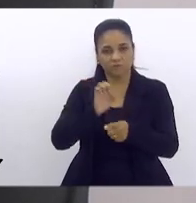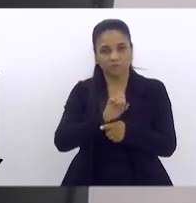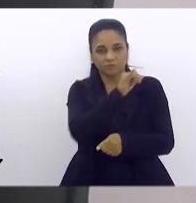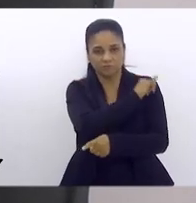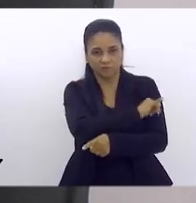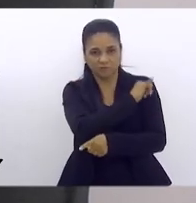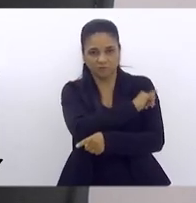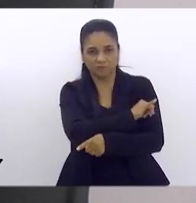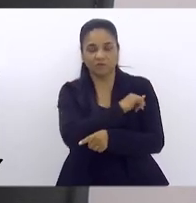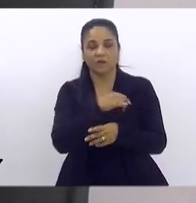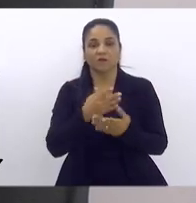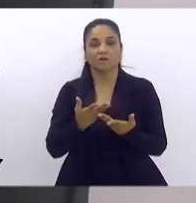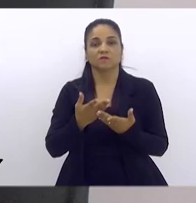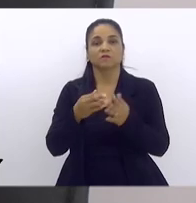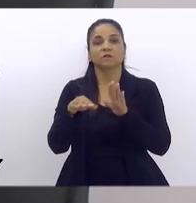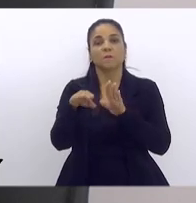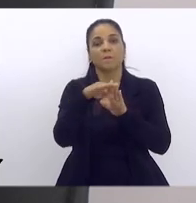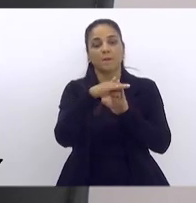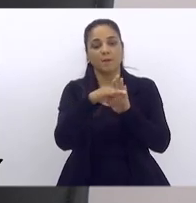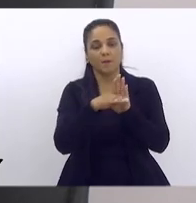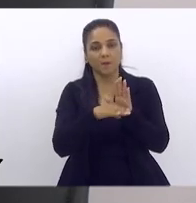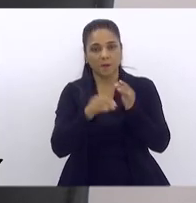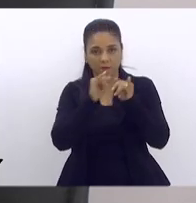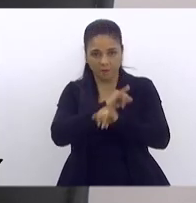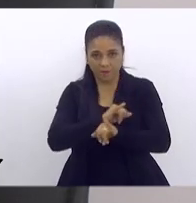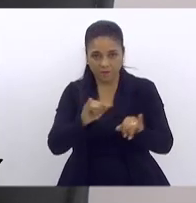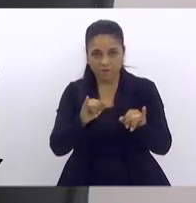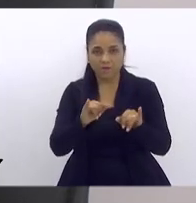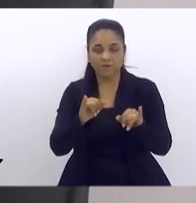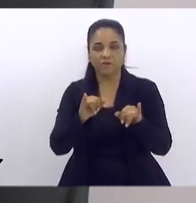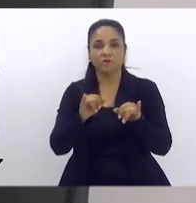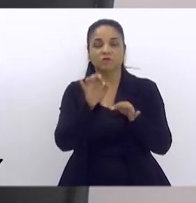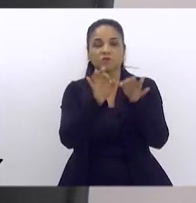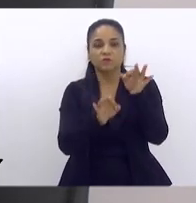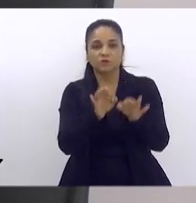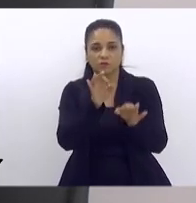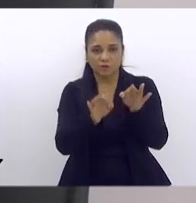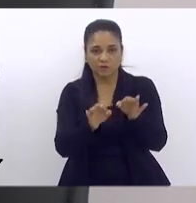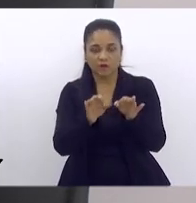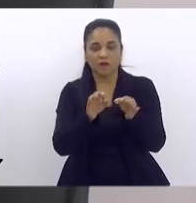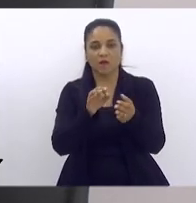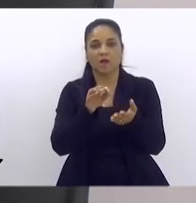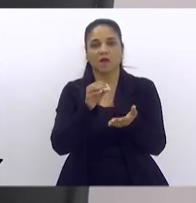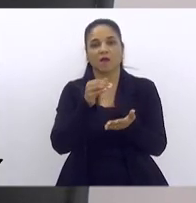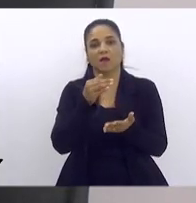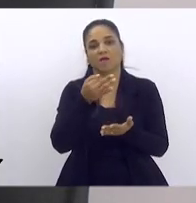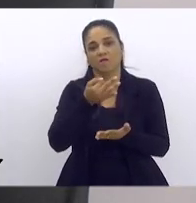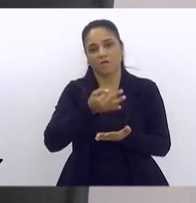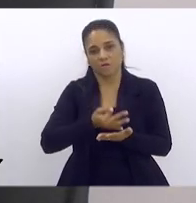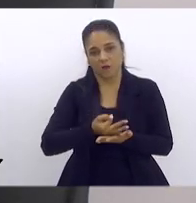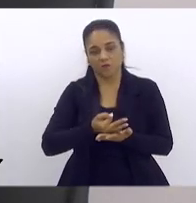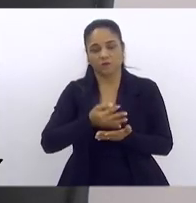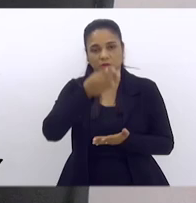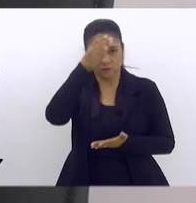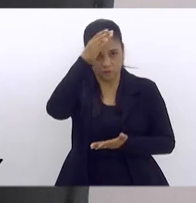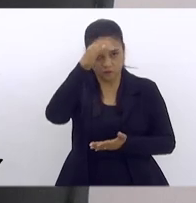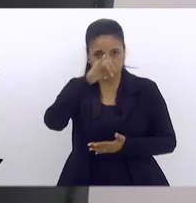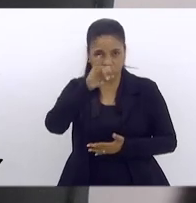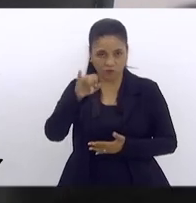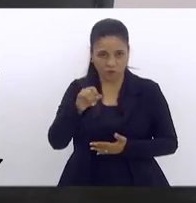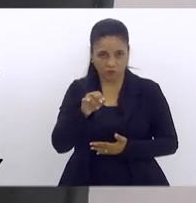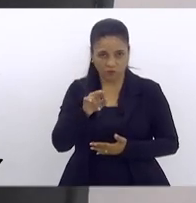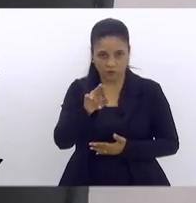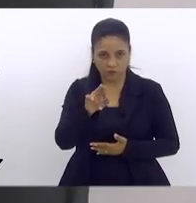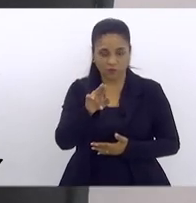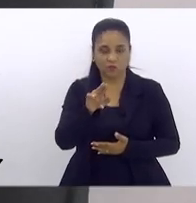é feitas essas considerações que eram justificar a ausência da deputada tia Ju